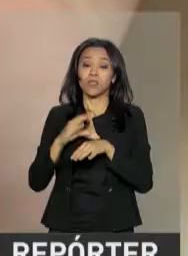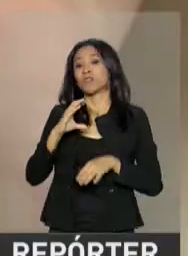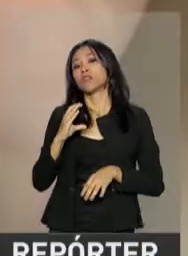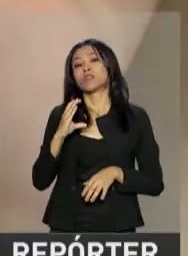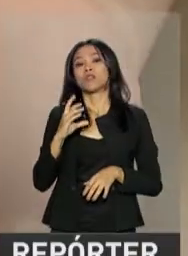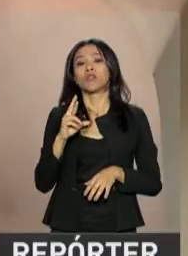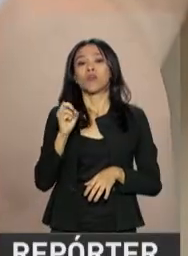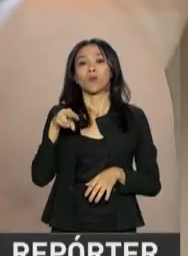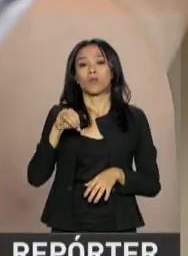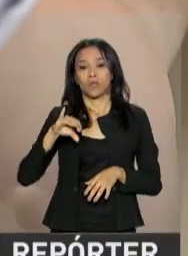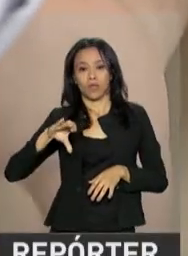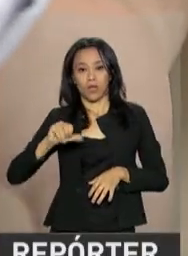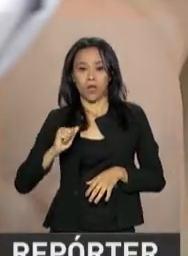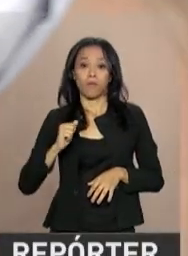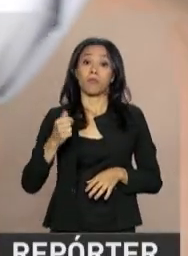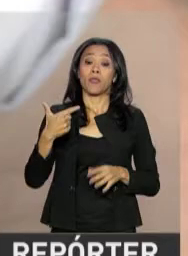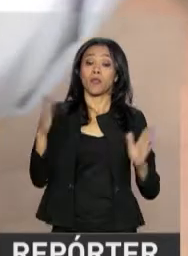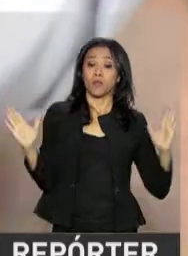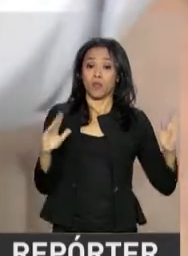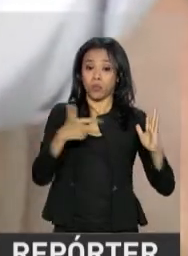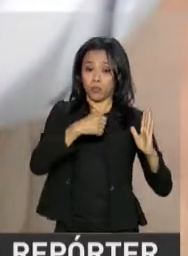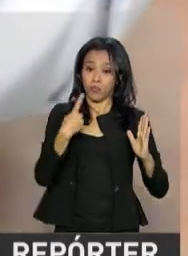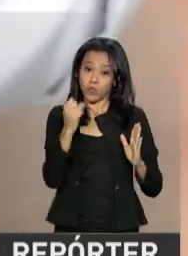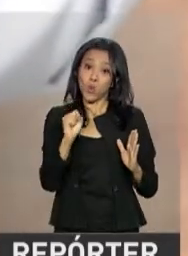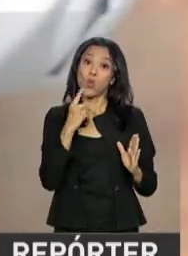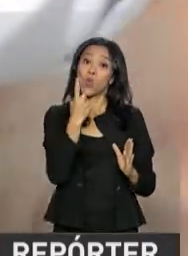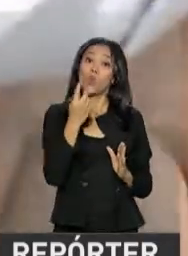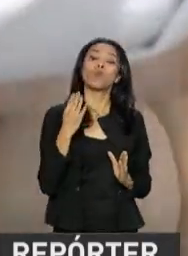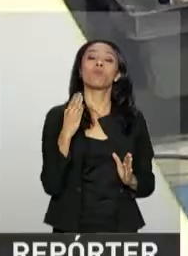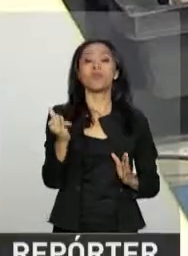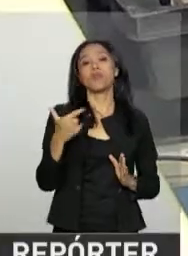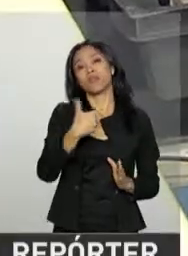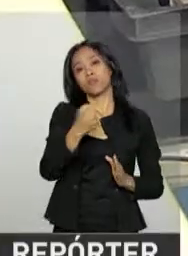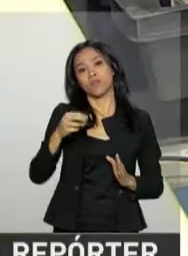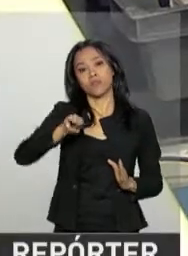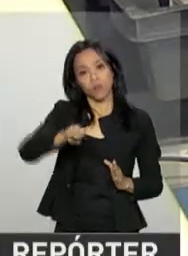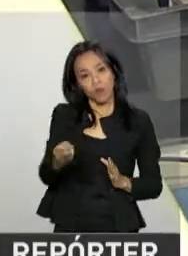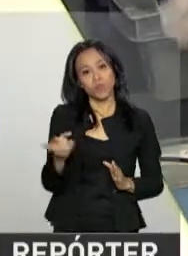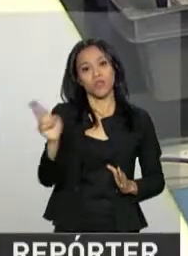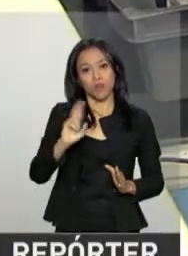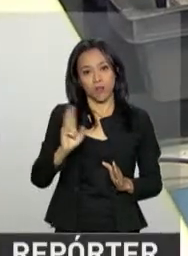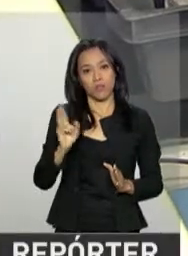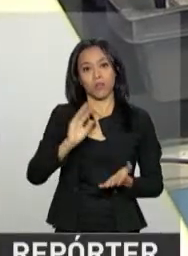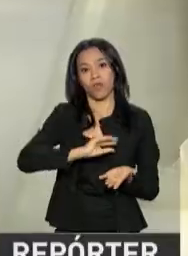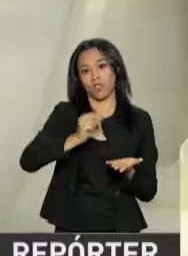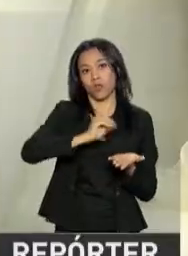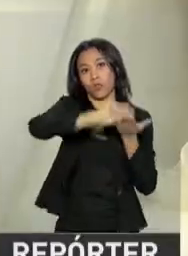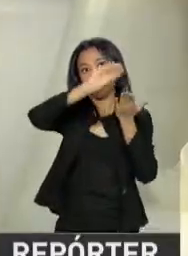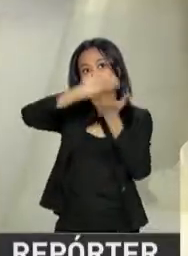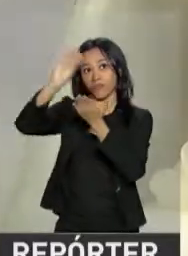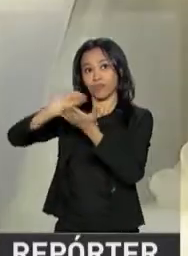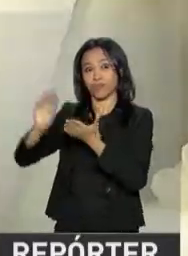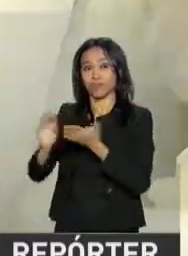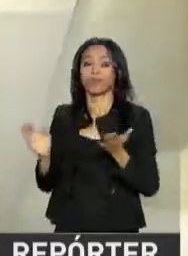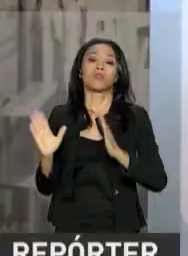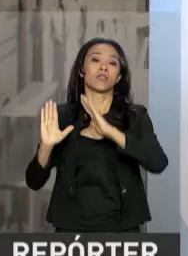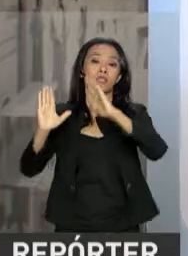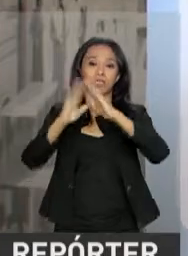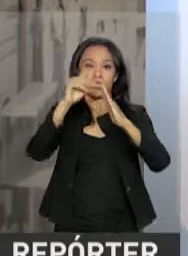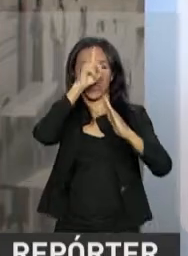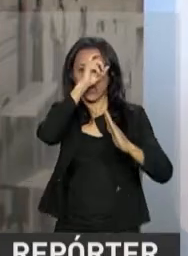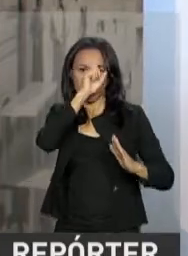está previsto um investimento de 1 bilhão e 300 milhões de reais no fortalecimento da rede de sangue e hemoderivados